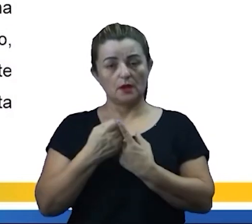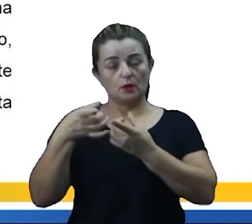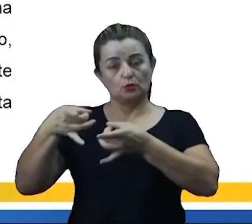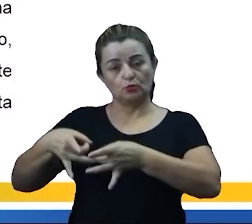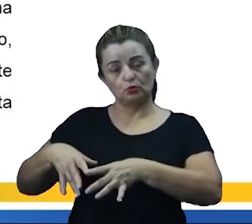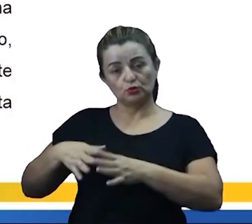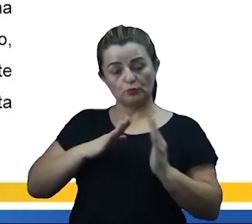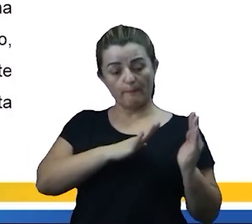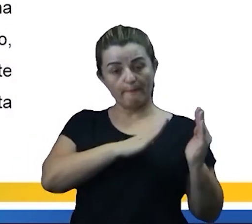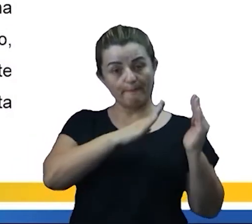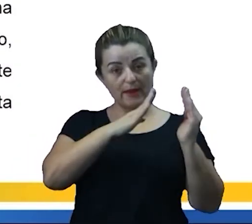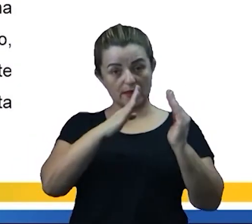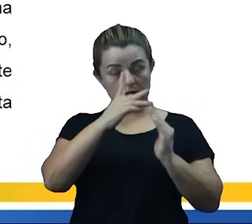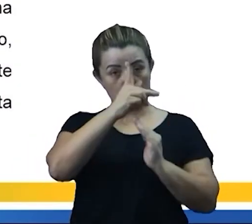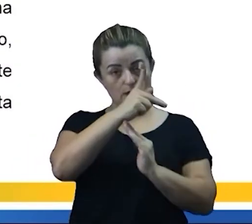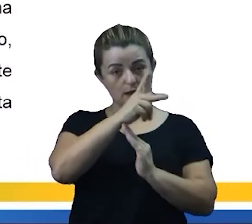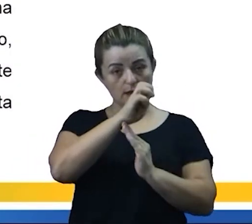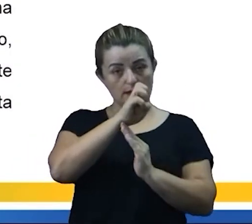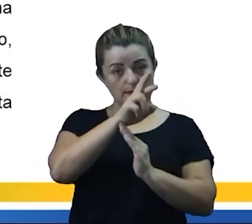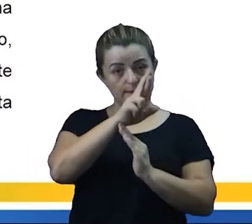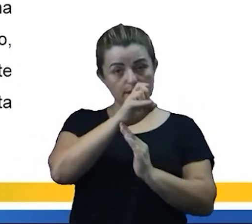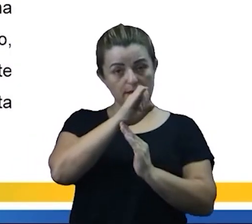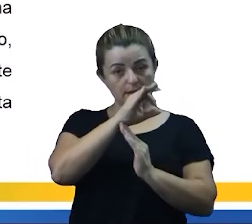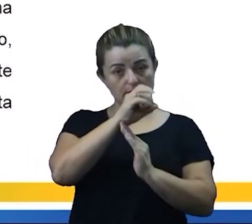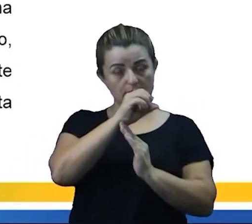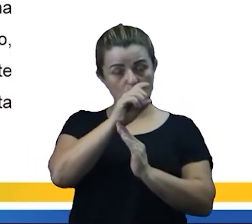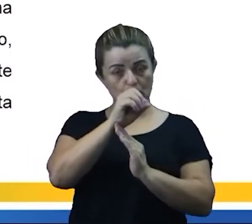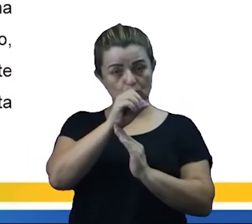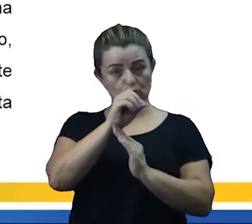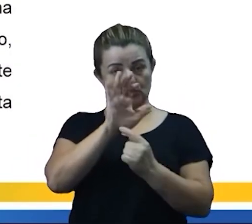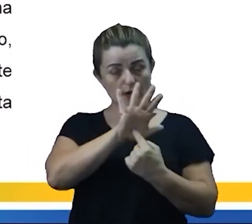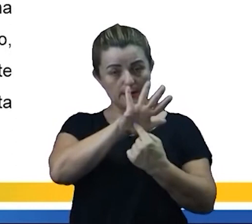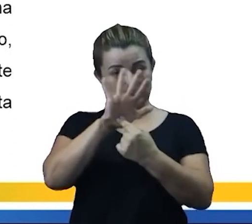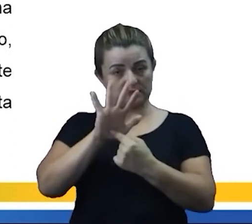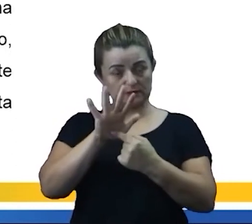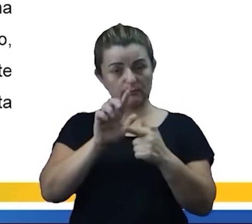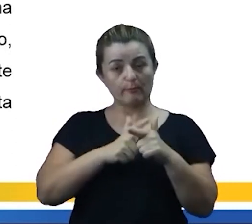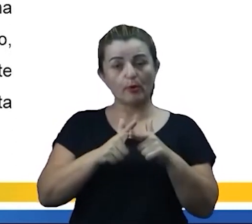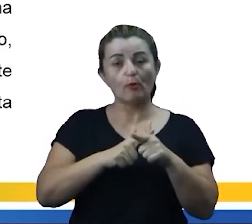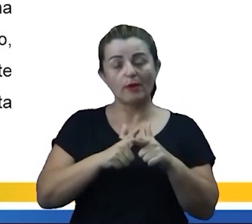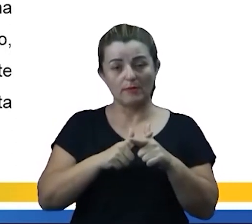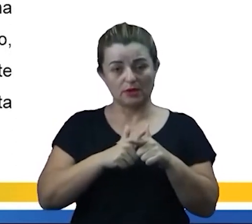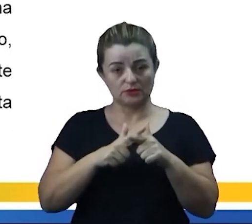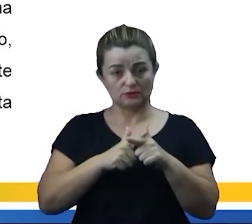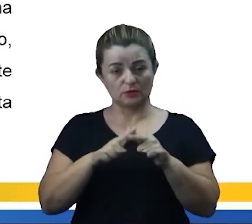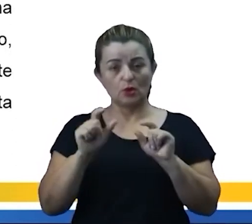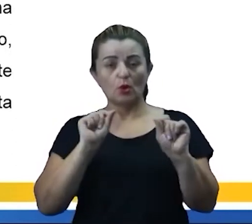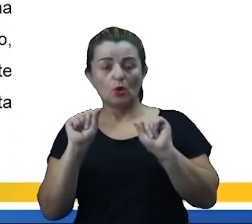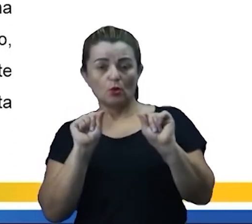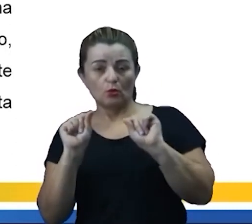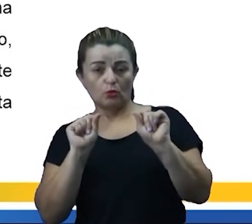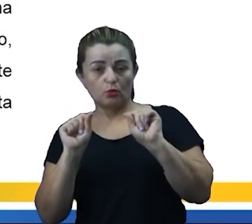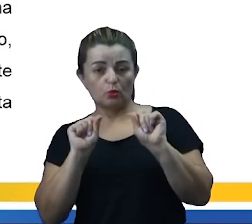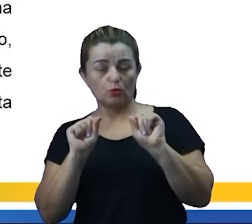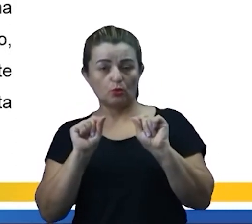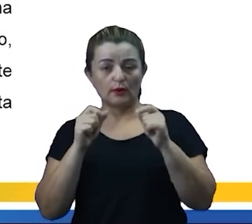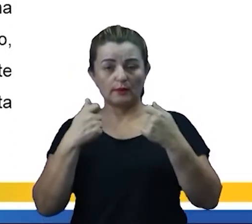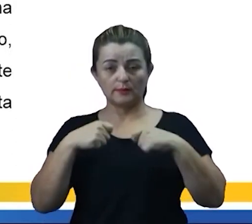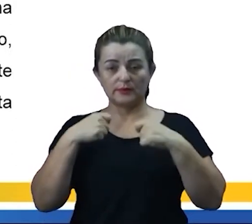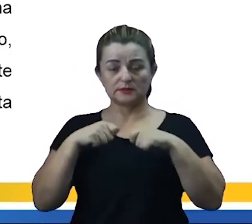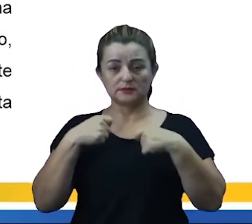período, ali ela escreve com isso, surge a problemática do preconceito religioso. No caso, ela deveria